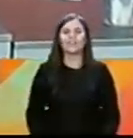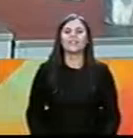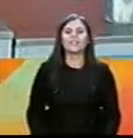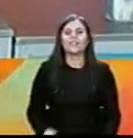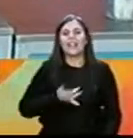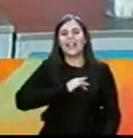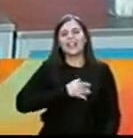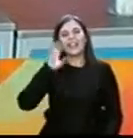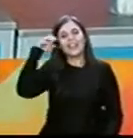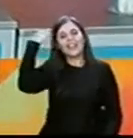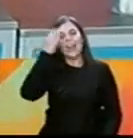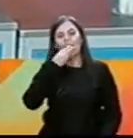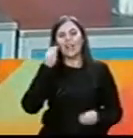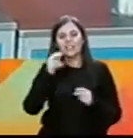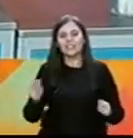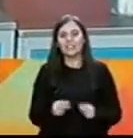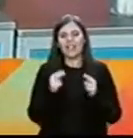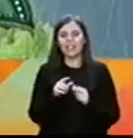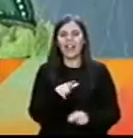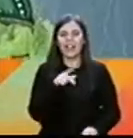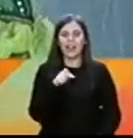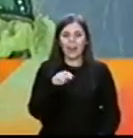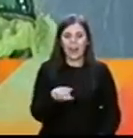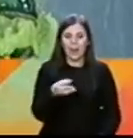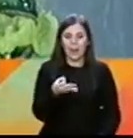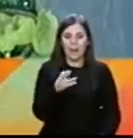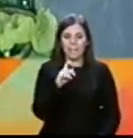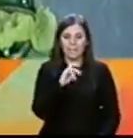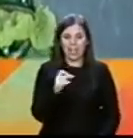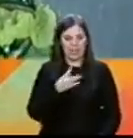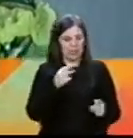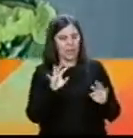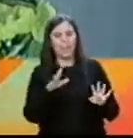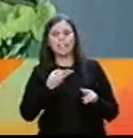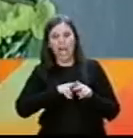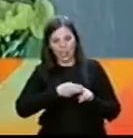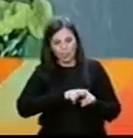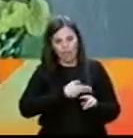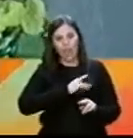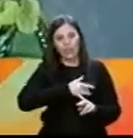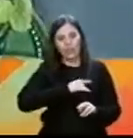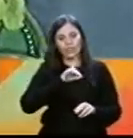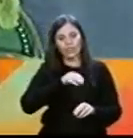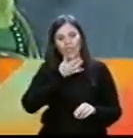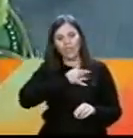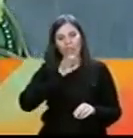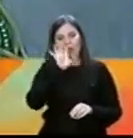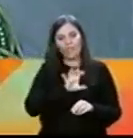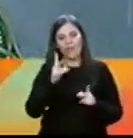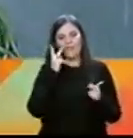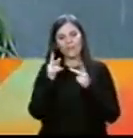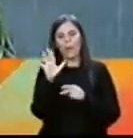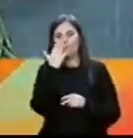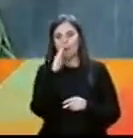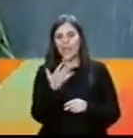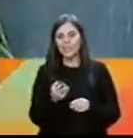saladinha. Sim, cru. Olha a nossa saladinha. As lampreias. Não, lampreia não. Mas atum gosto muito. Olha. E gosto muito, assim, uma espécie de sushi de